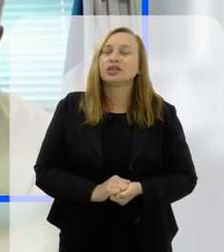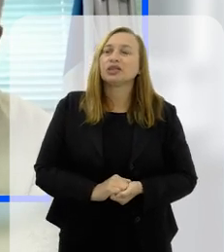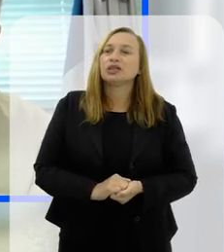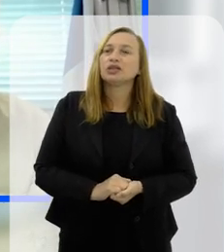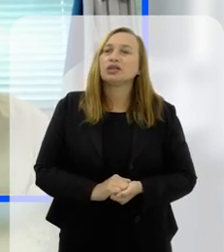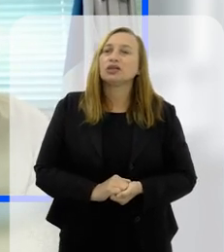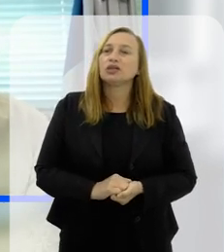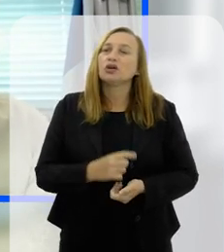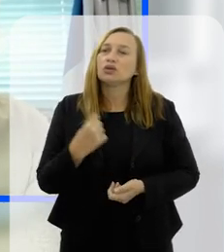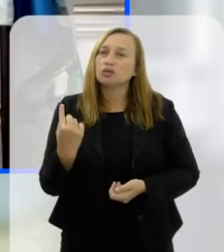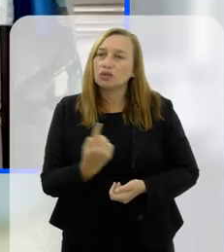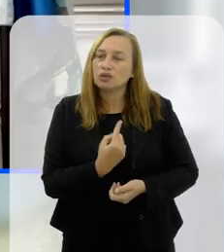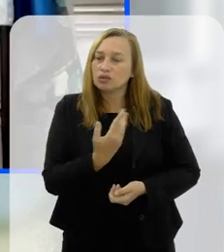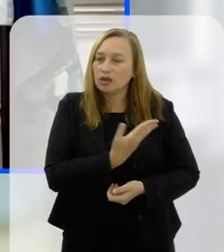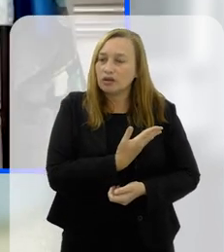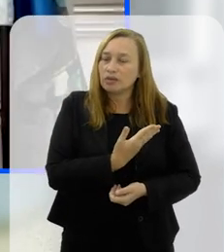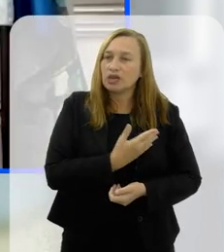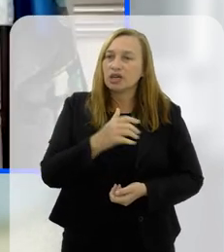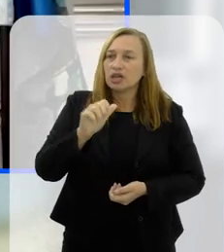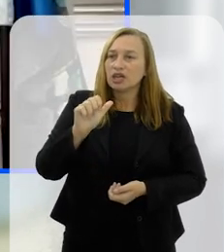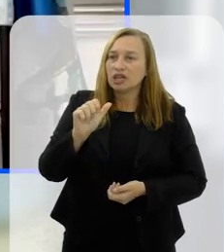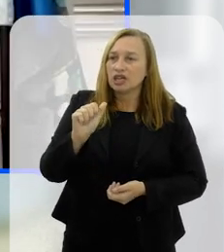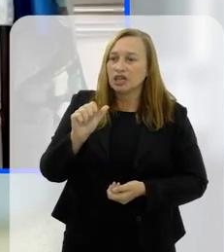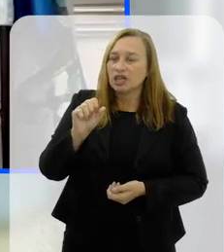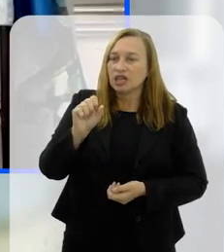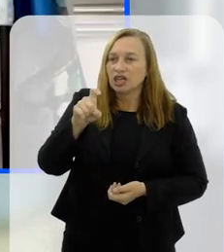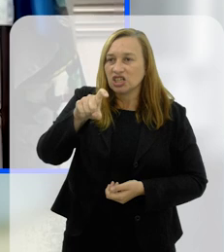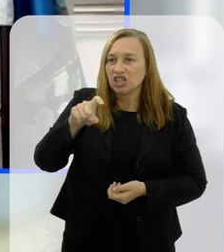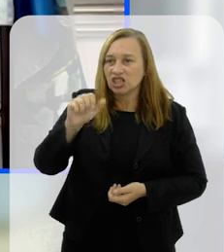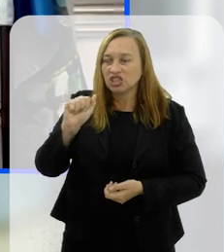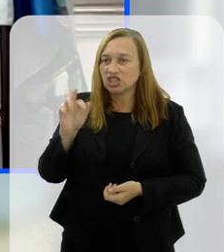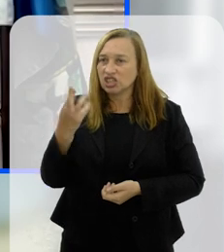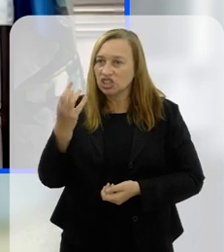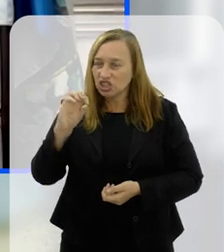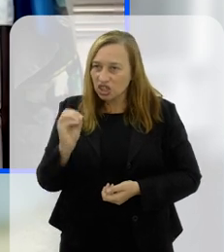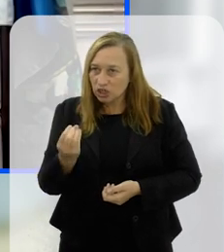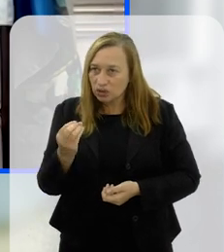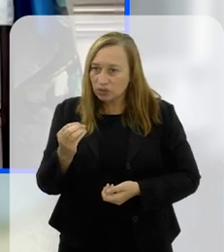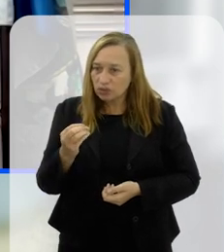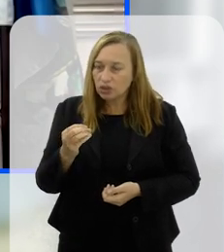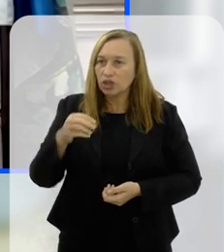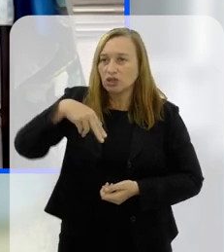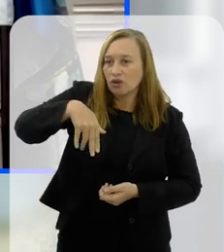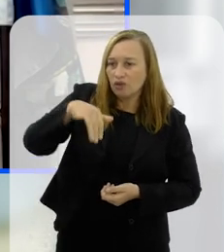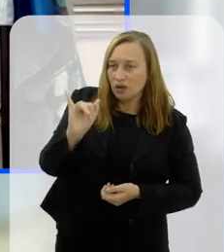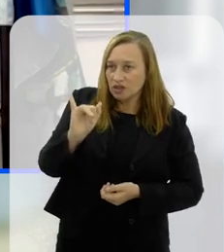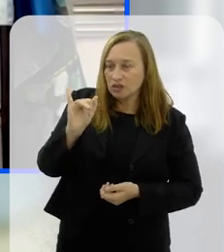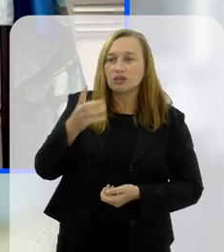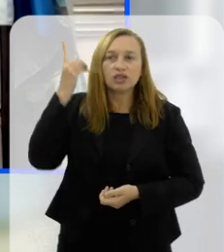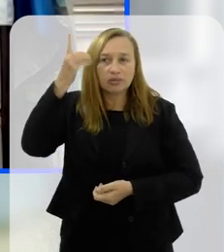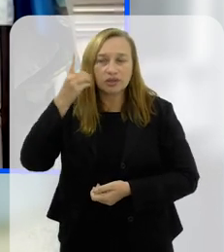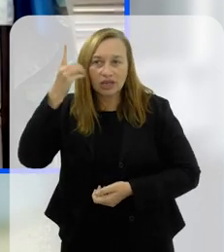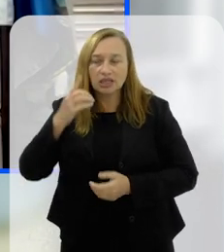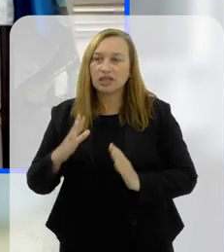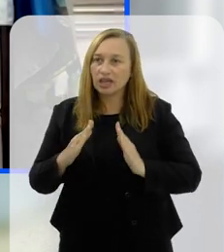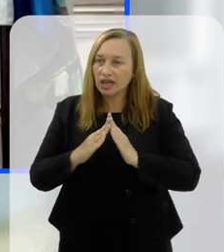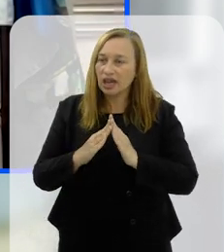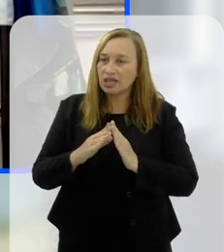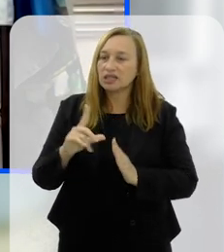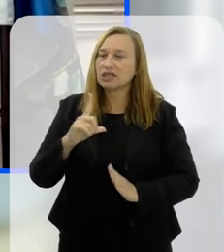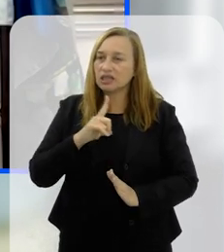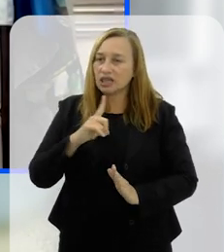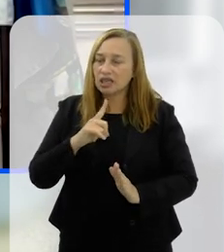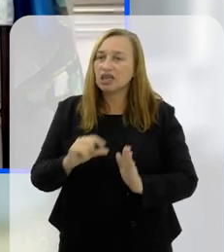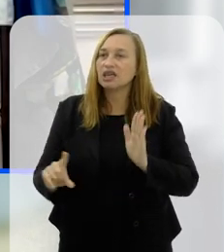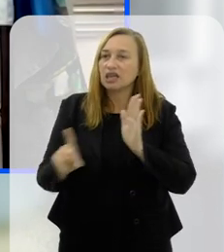do do nosso xandrinho que é de nov Iguaçu né foi deputado aqui na casa e tem alguns projetos